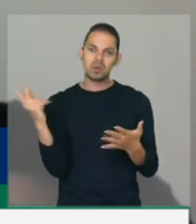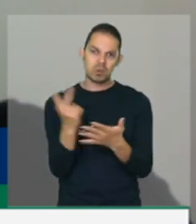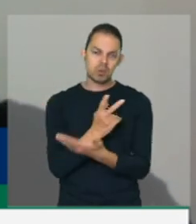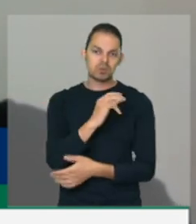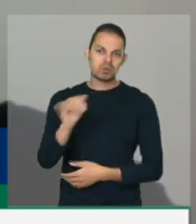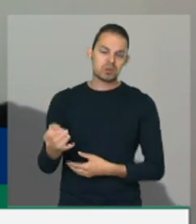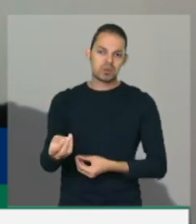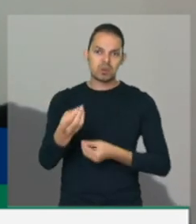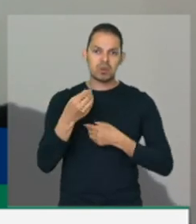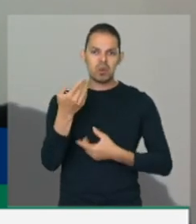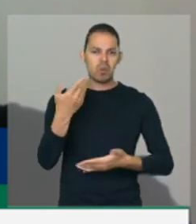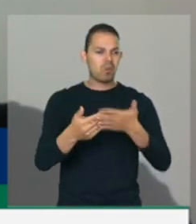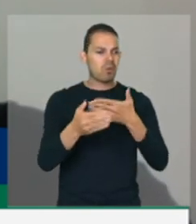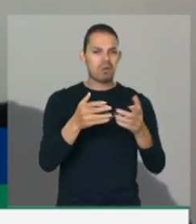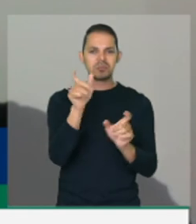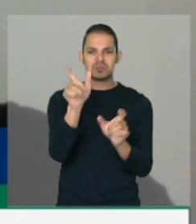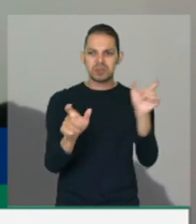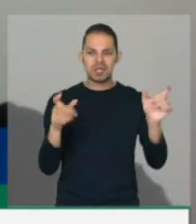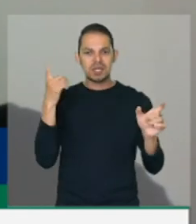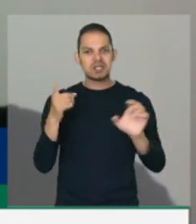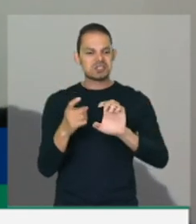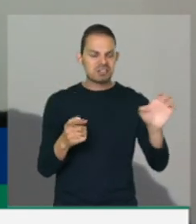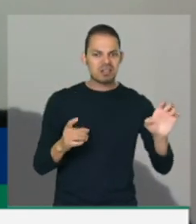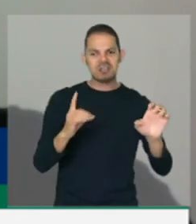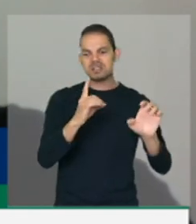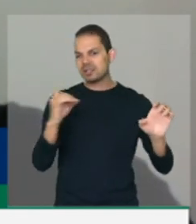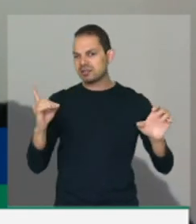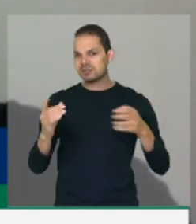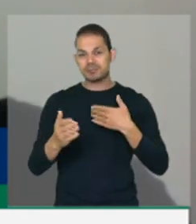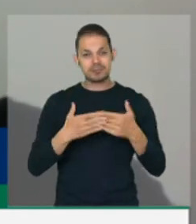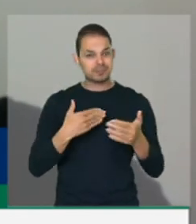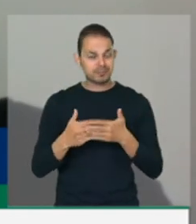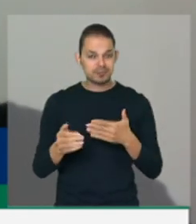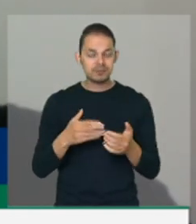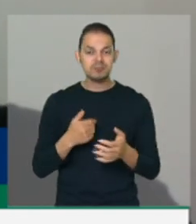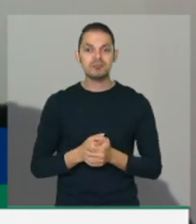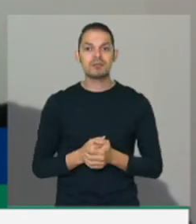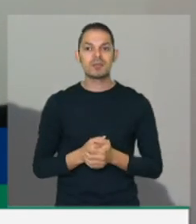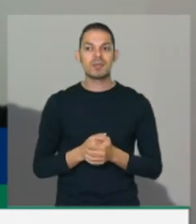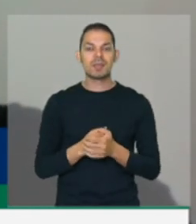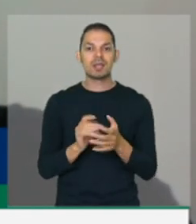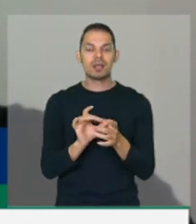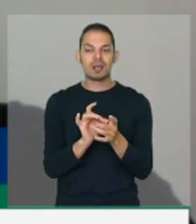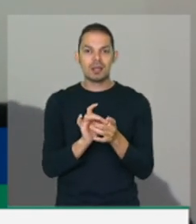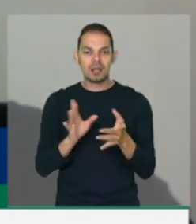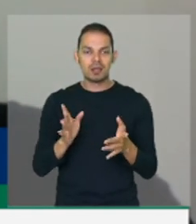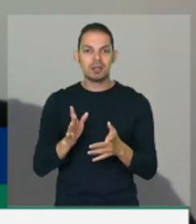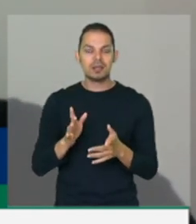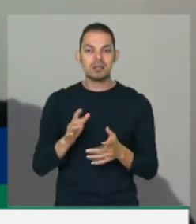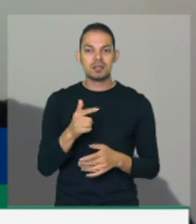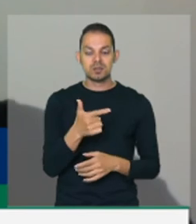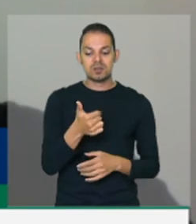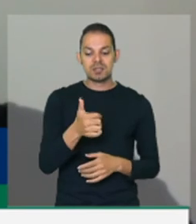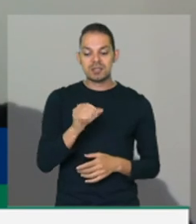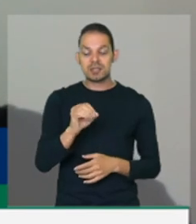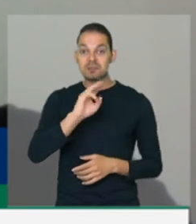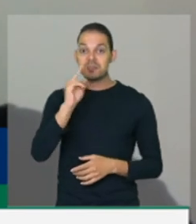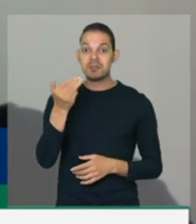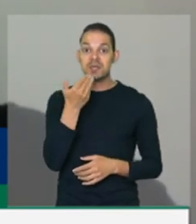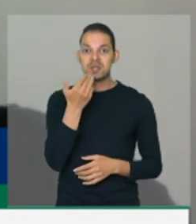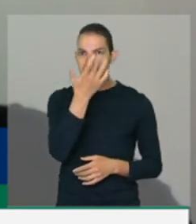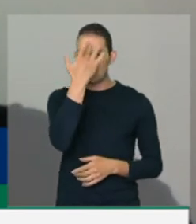a qualquer parlamentar, seja de esquerda, centro-direita, que acabe essa desunião por um bem total de 210 milhões de